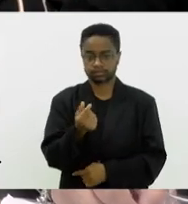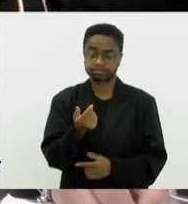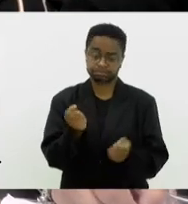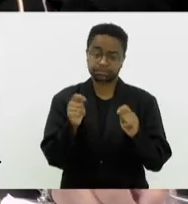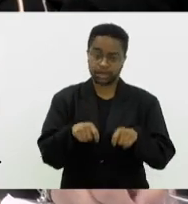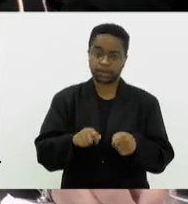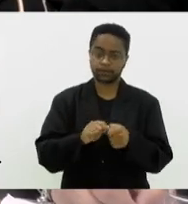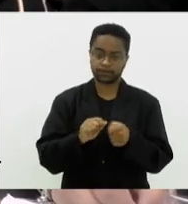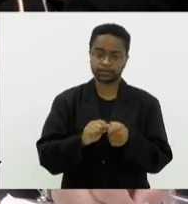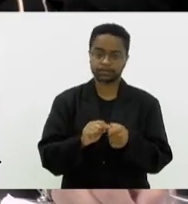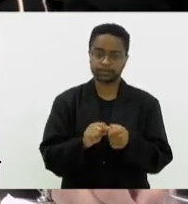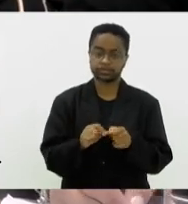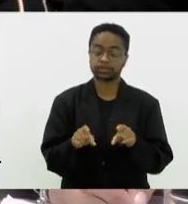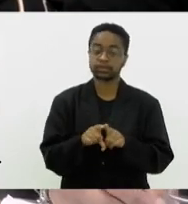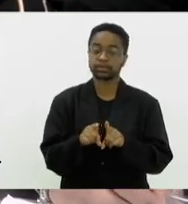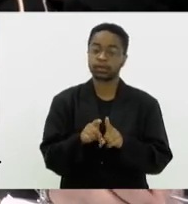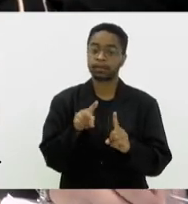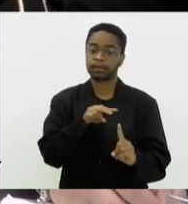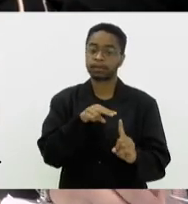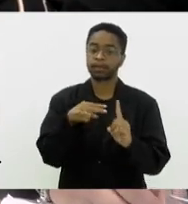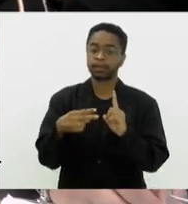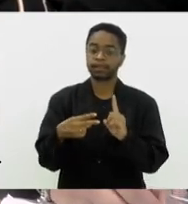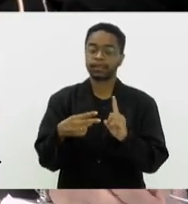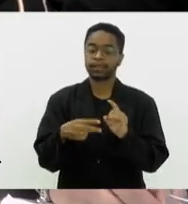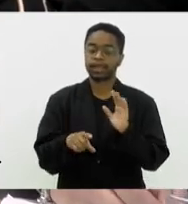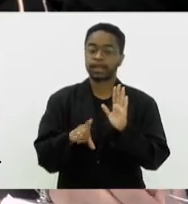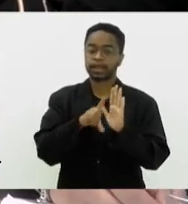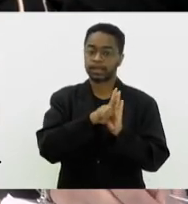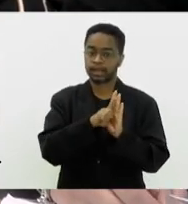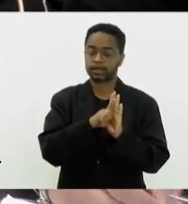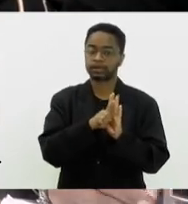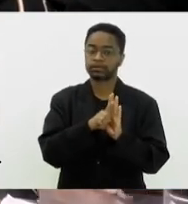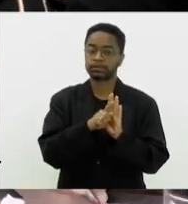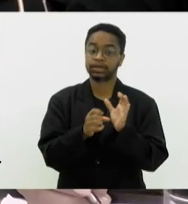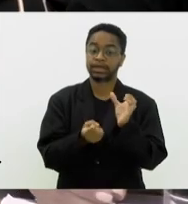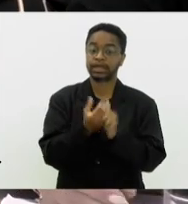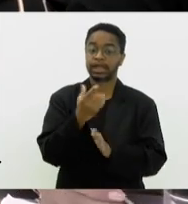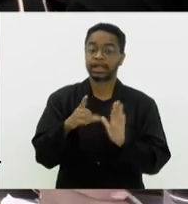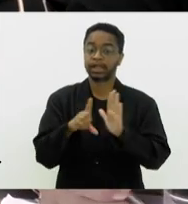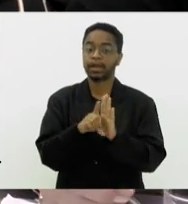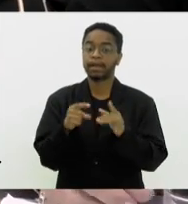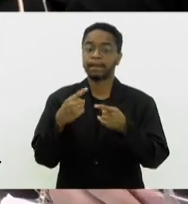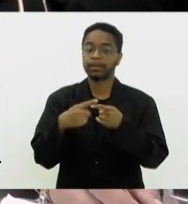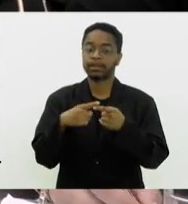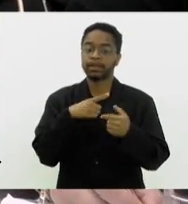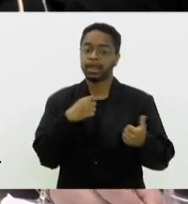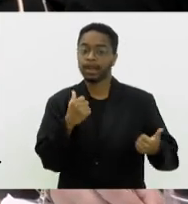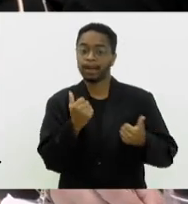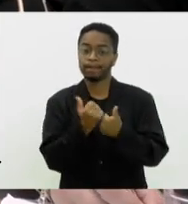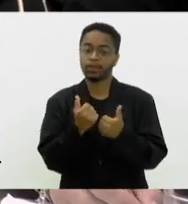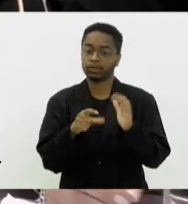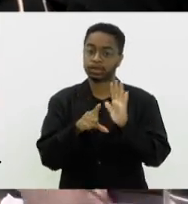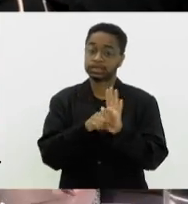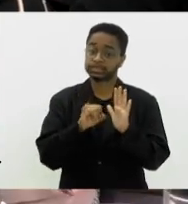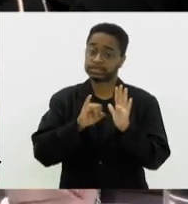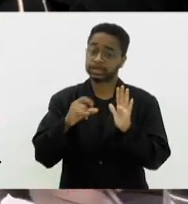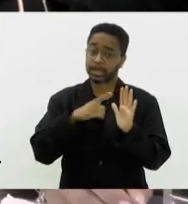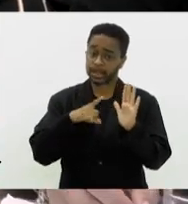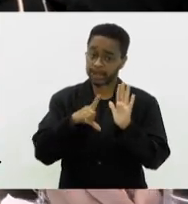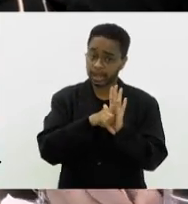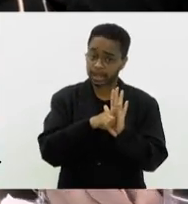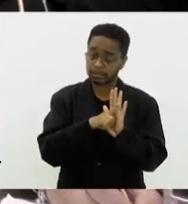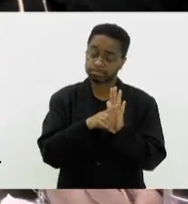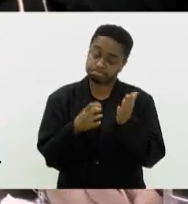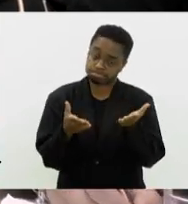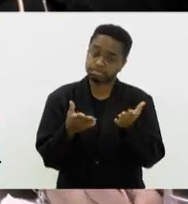fazê-lo. Do ponto de vista da legalidade, faz-se a lei para ter amparo legal. Se está fazendo a lei, tem amparo